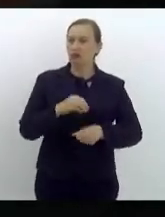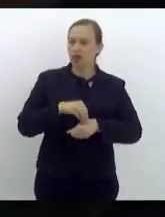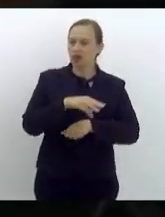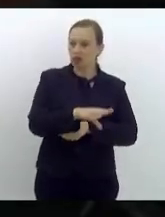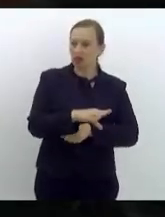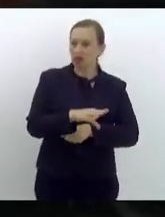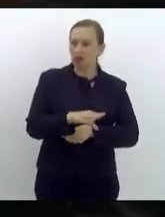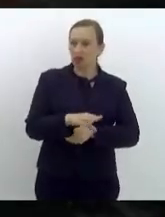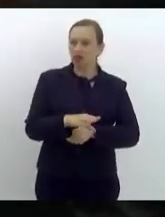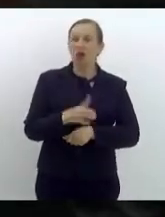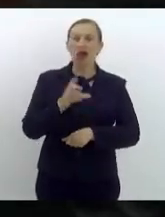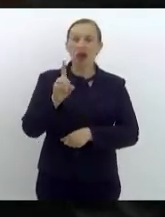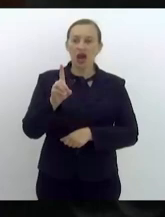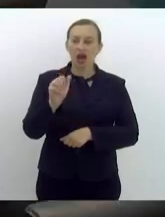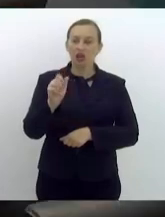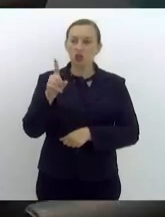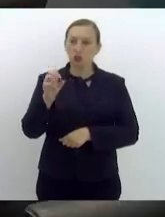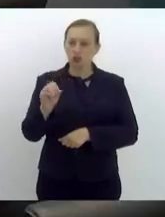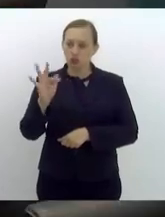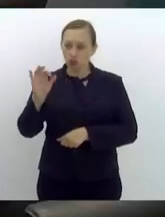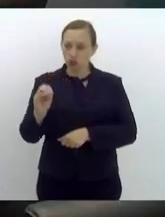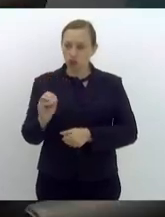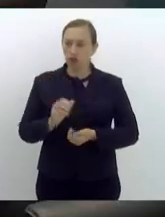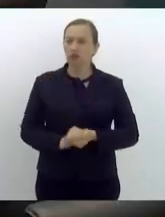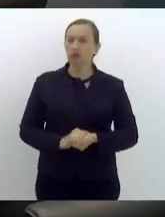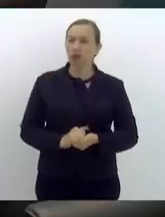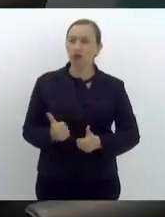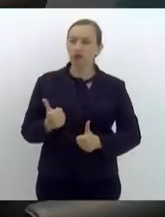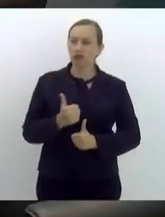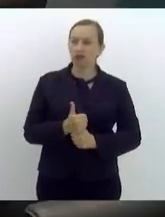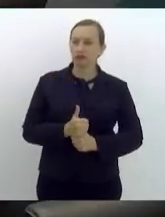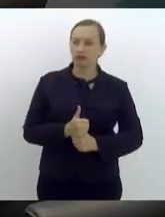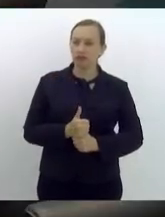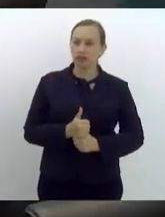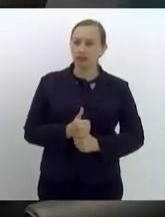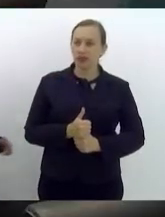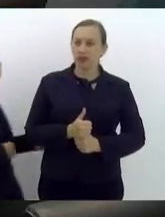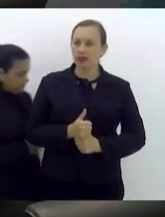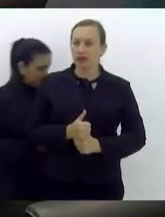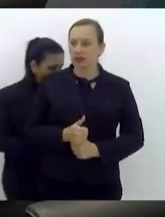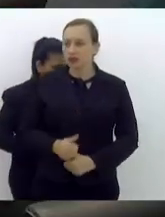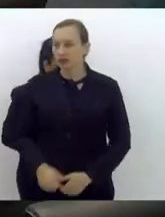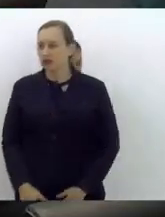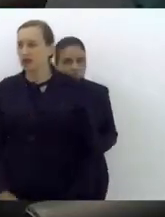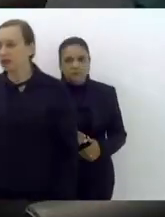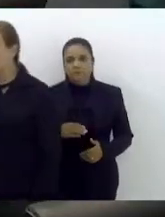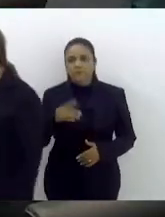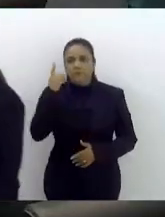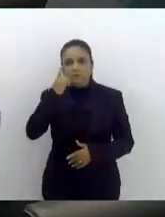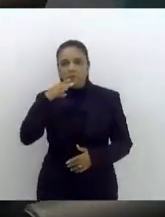indicação do Adolfo Konder. Deputado Chico Machado.